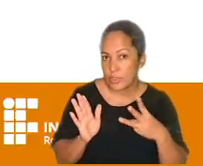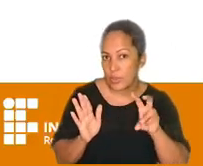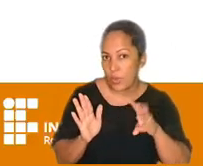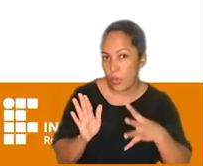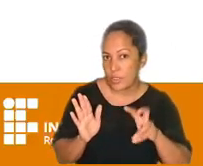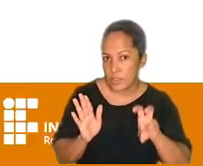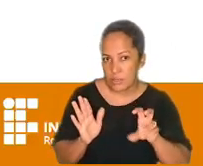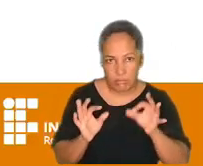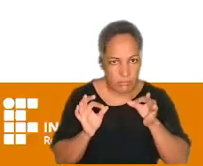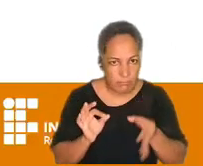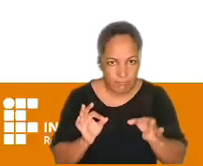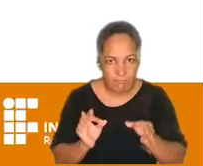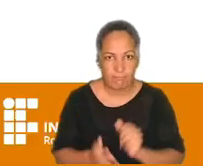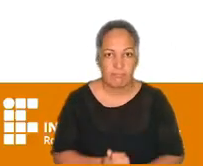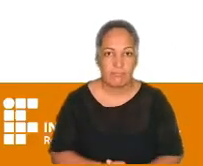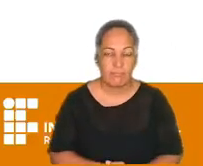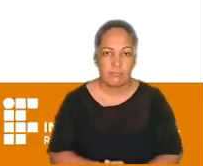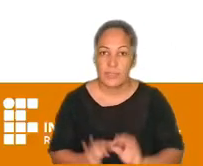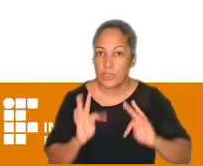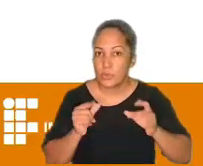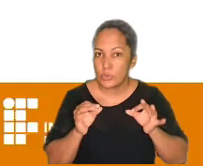3, 4, 5, que dá tudo certo, tá?